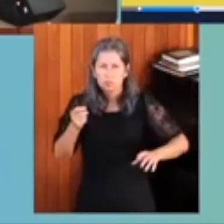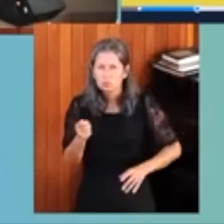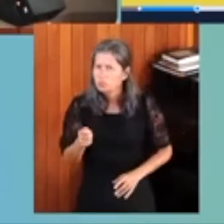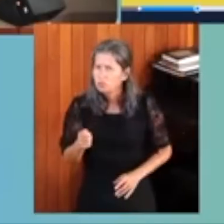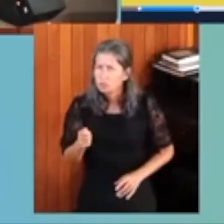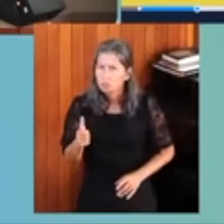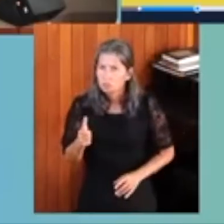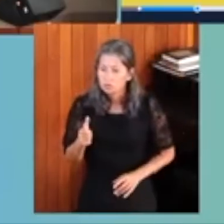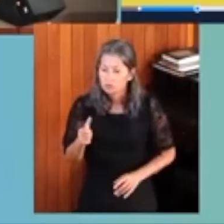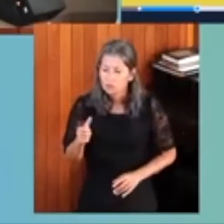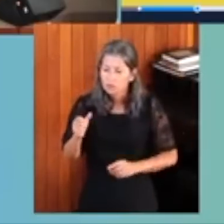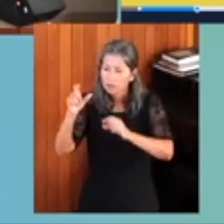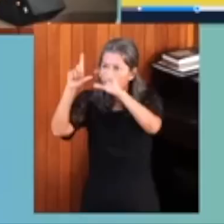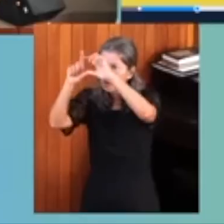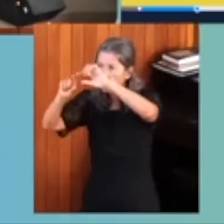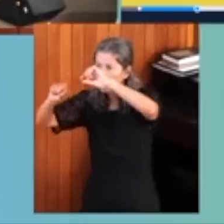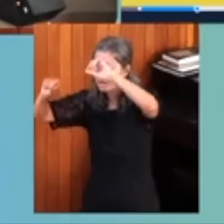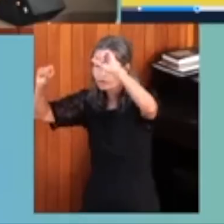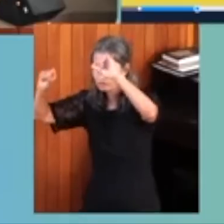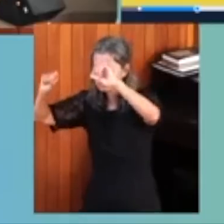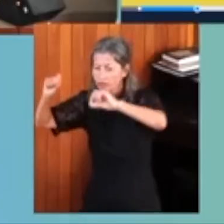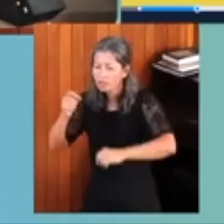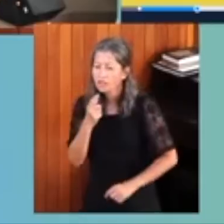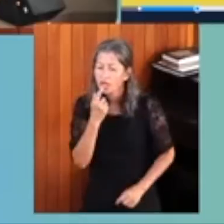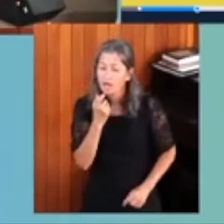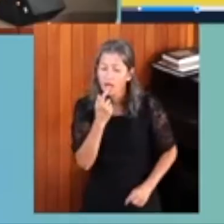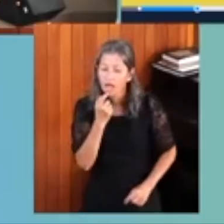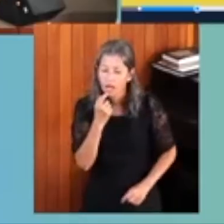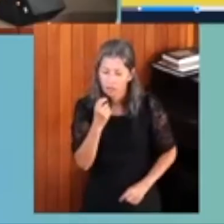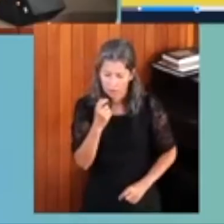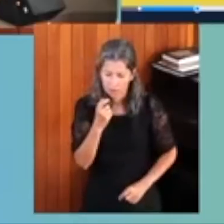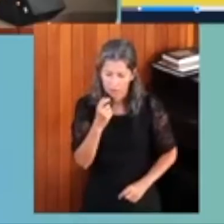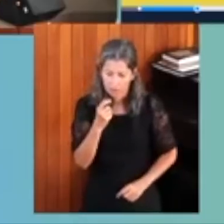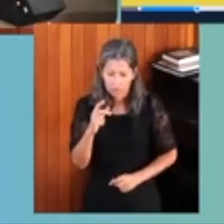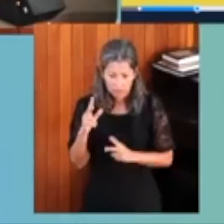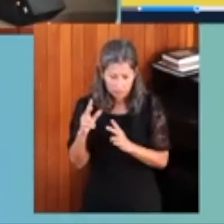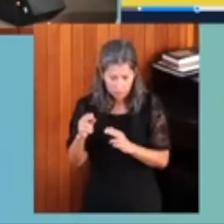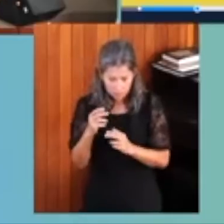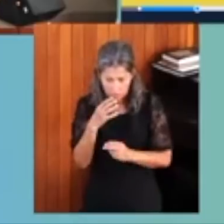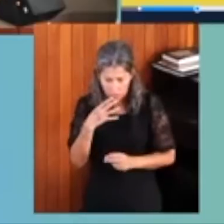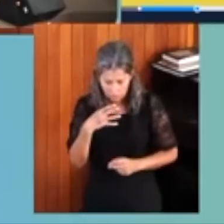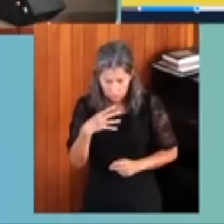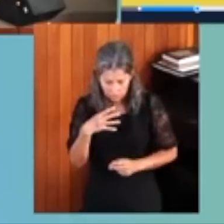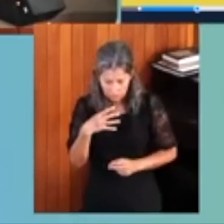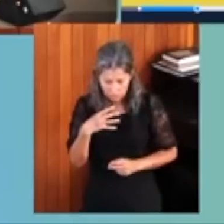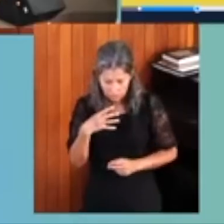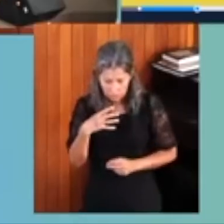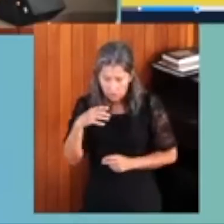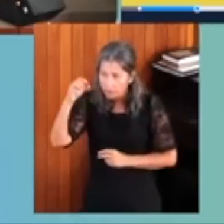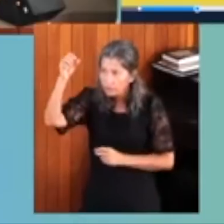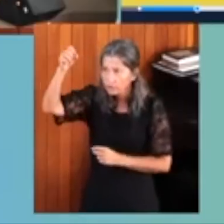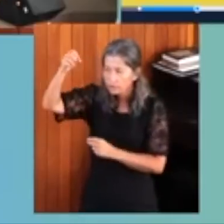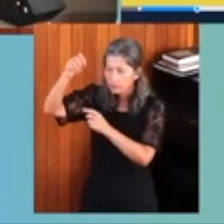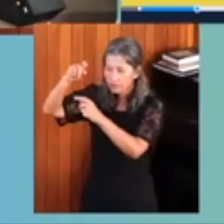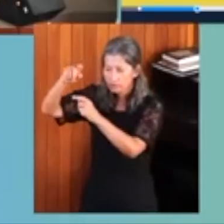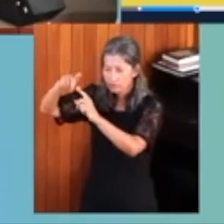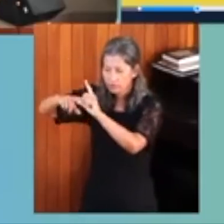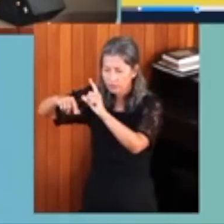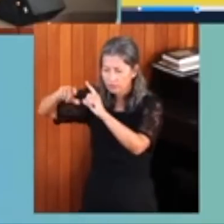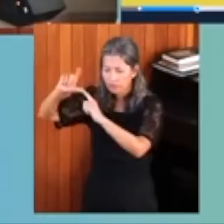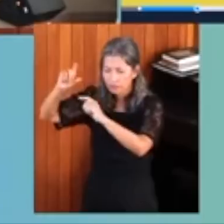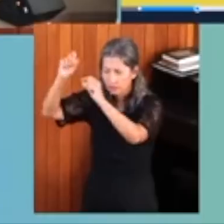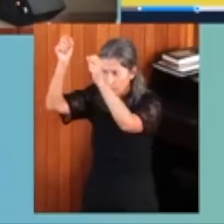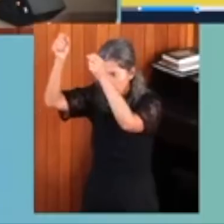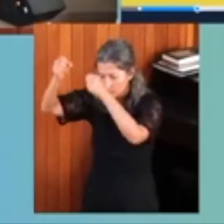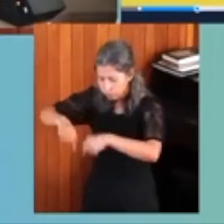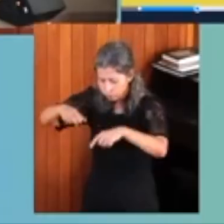como sangue, e as estrelas do céu caíram sobre a terra, como uma figueira quando deixa cair seus figos verdes, quando sacudida pelo vento forte. Isso